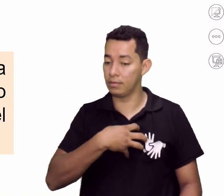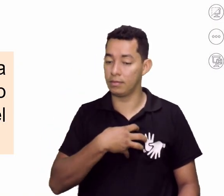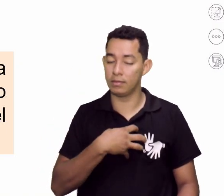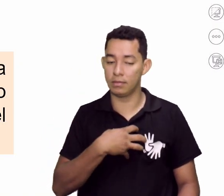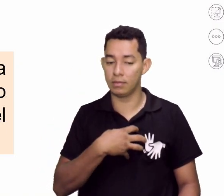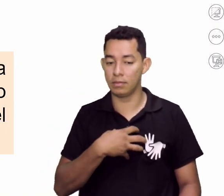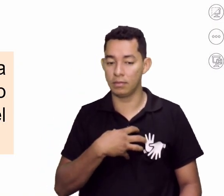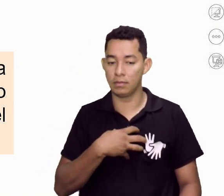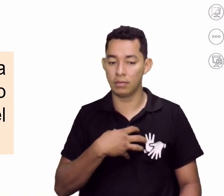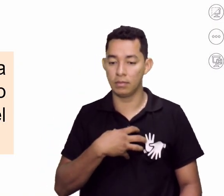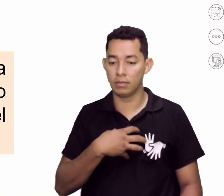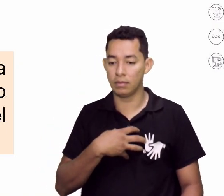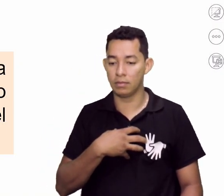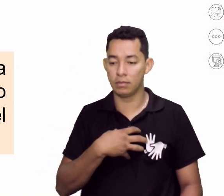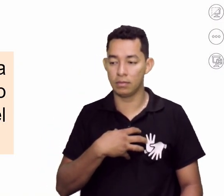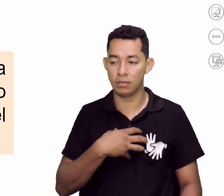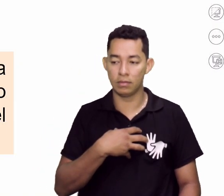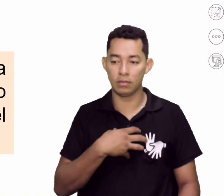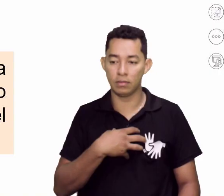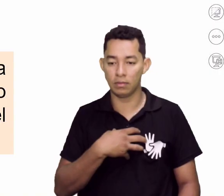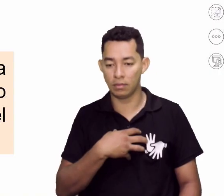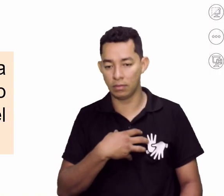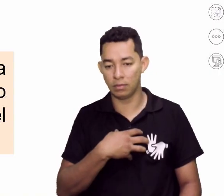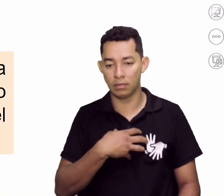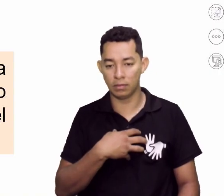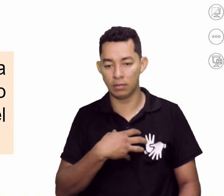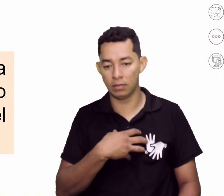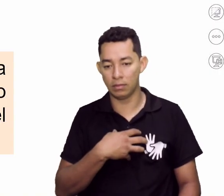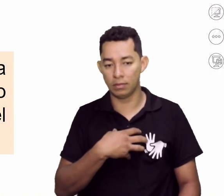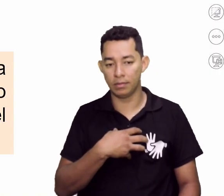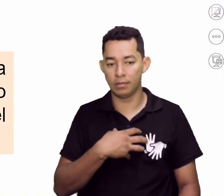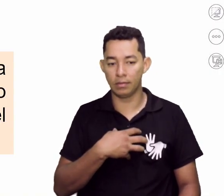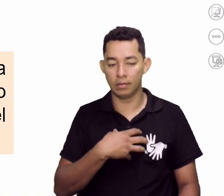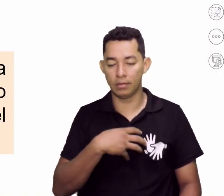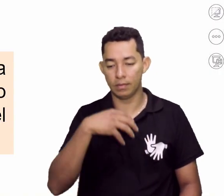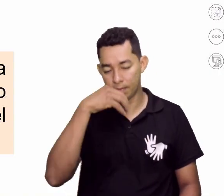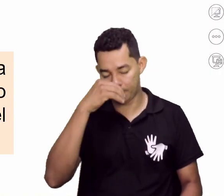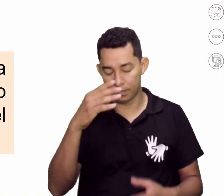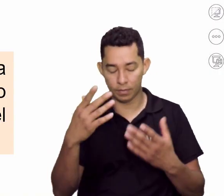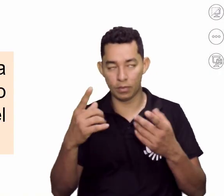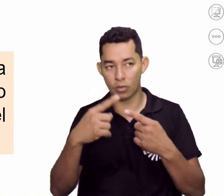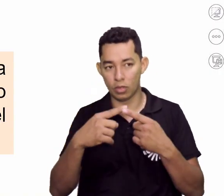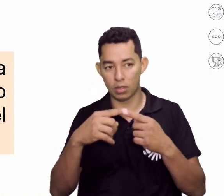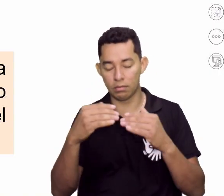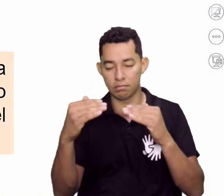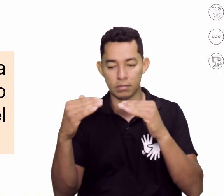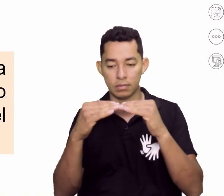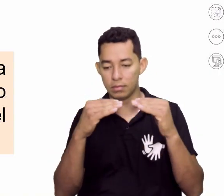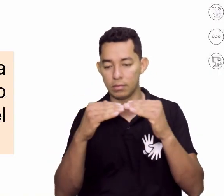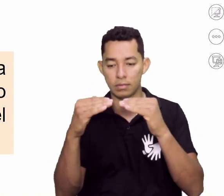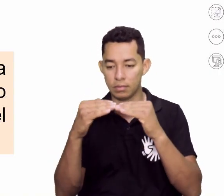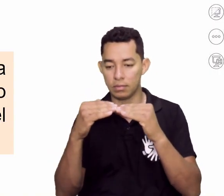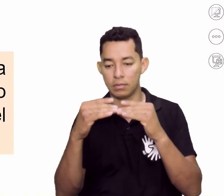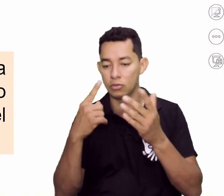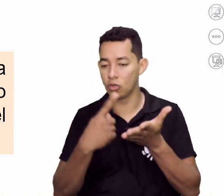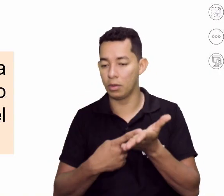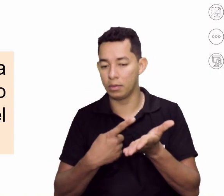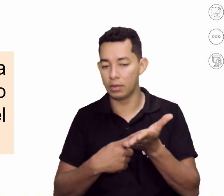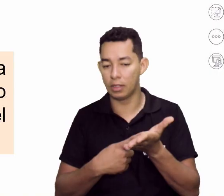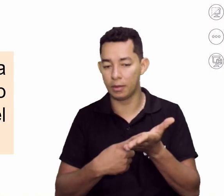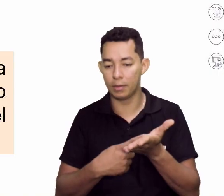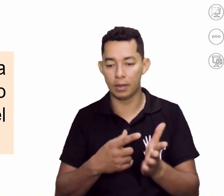porque é concebido, vamos dizer, acordado. Se eu digo que isso aqui